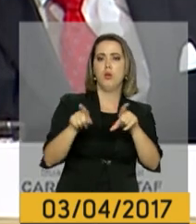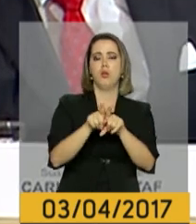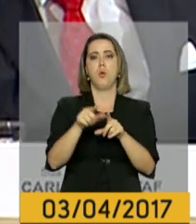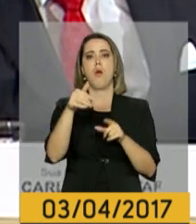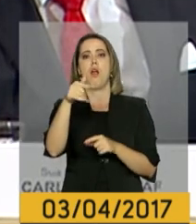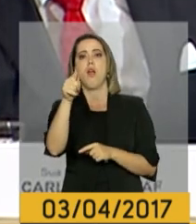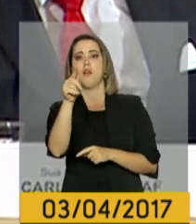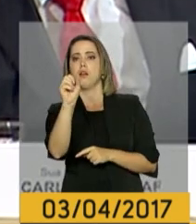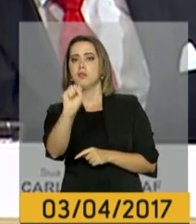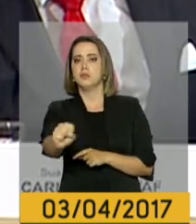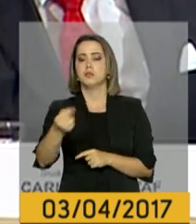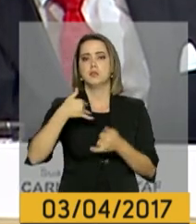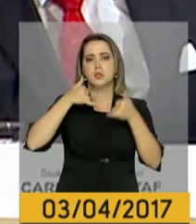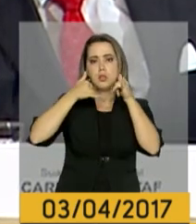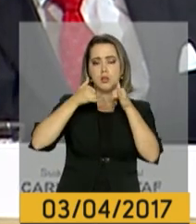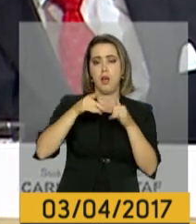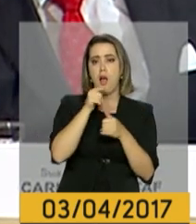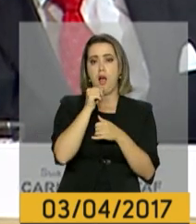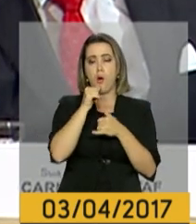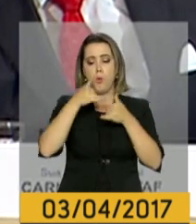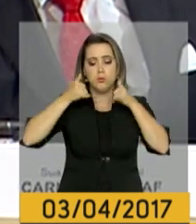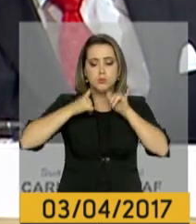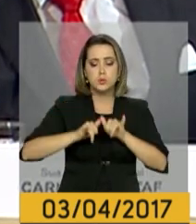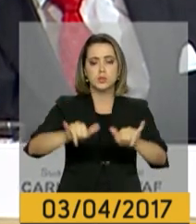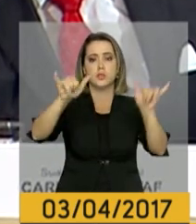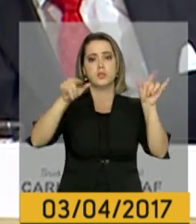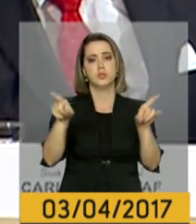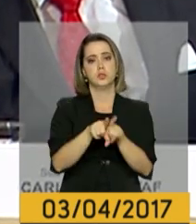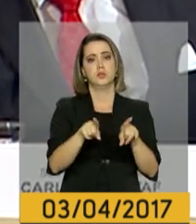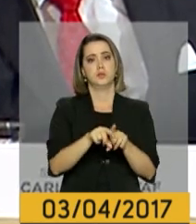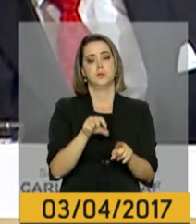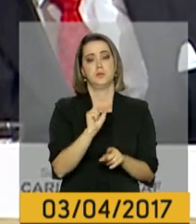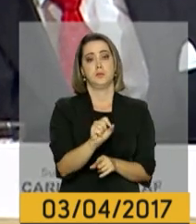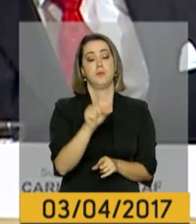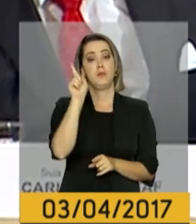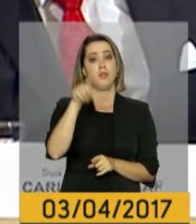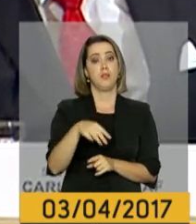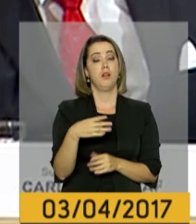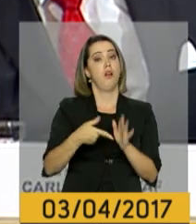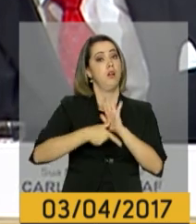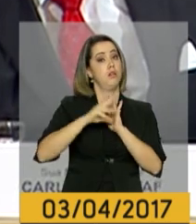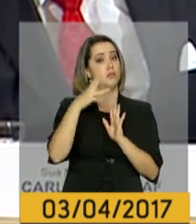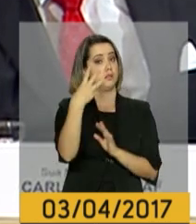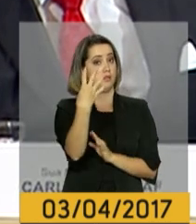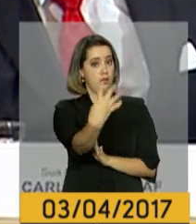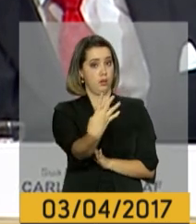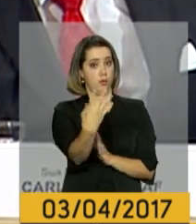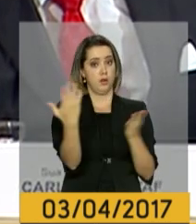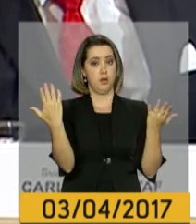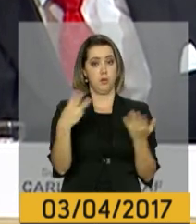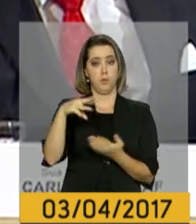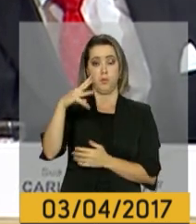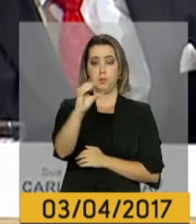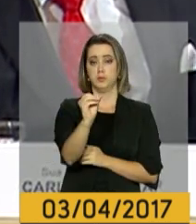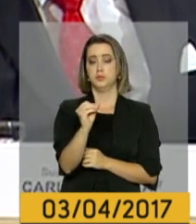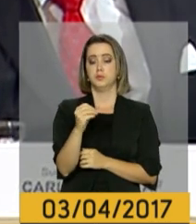mineração, companhias de distribuição de água e de energia elétrica. Eram 34 empreendimentos. Em